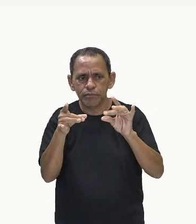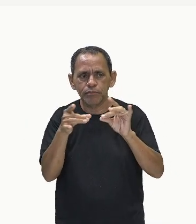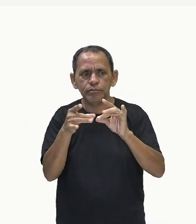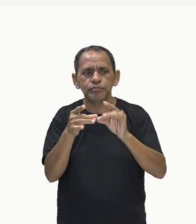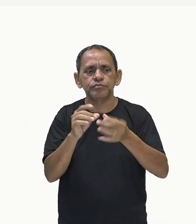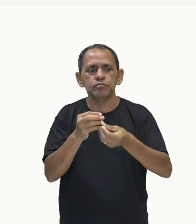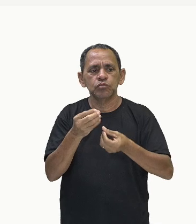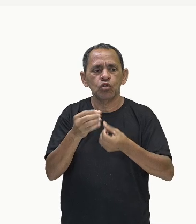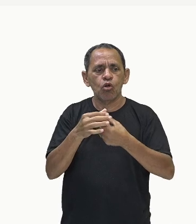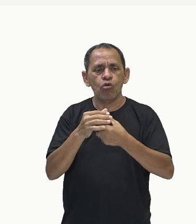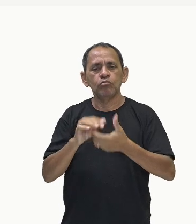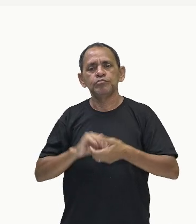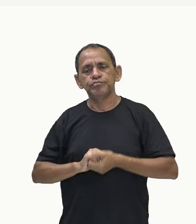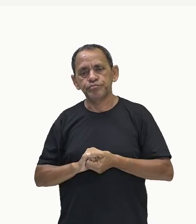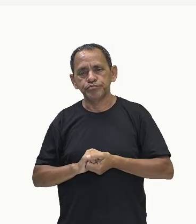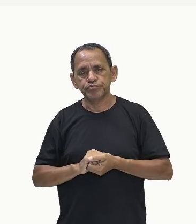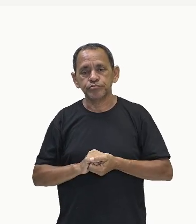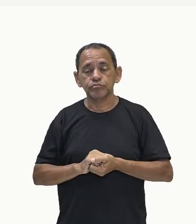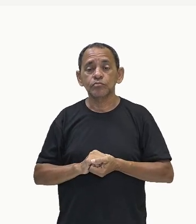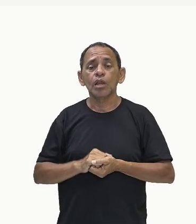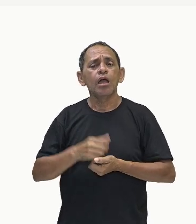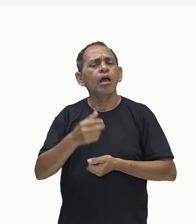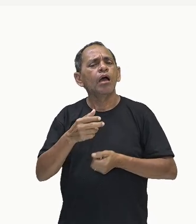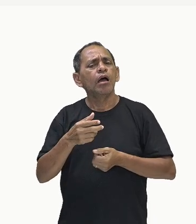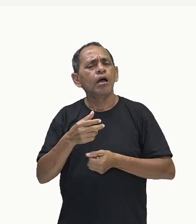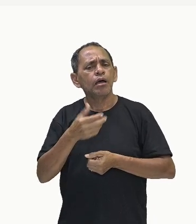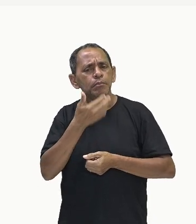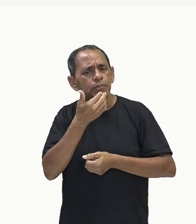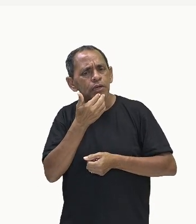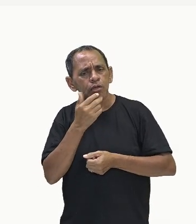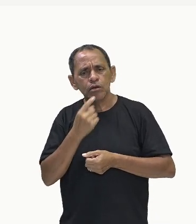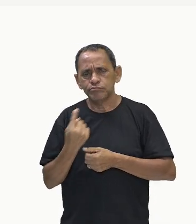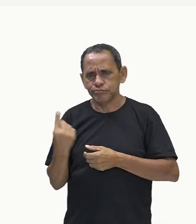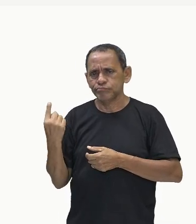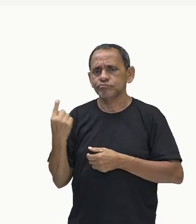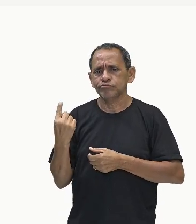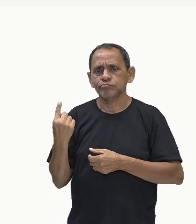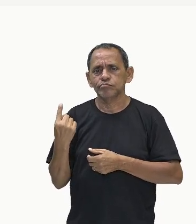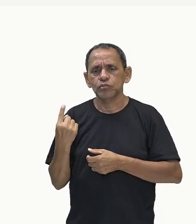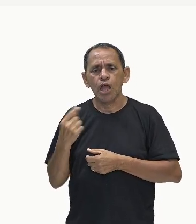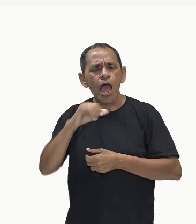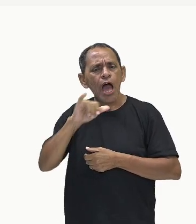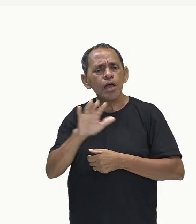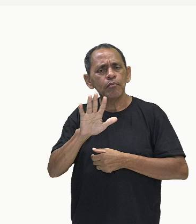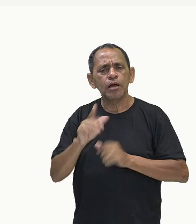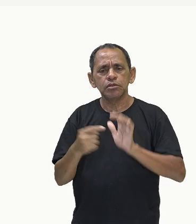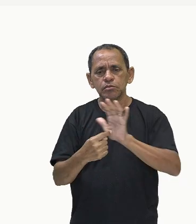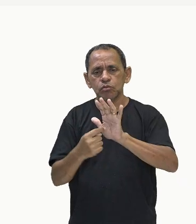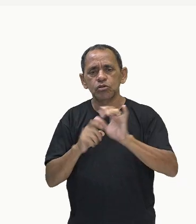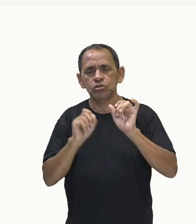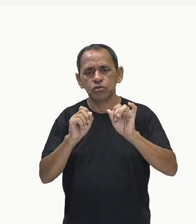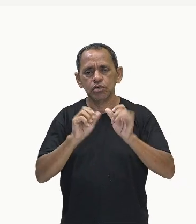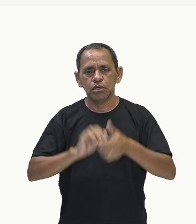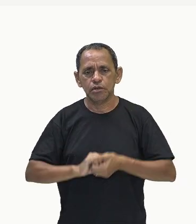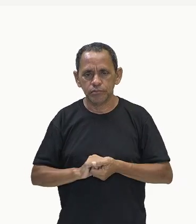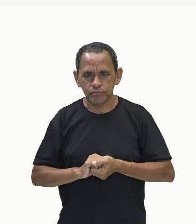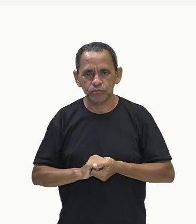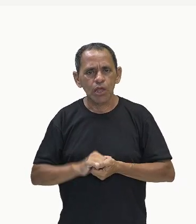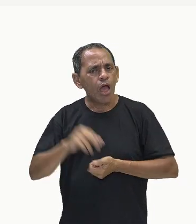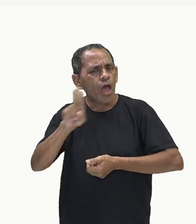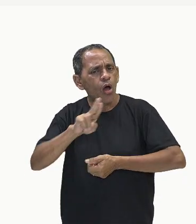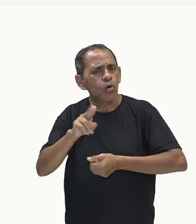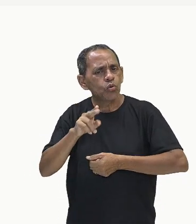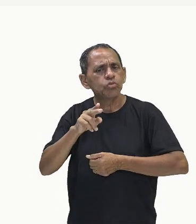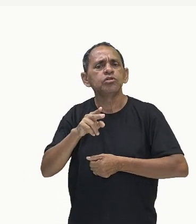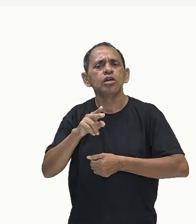sanguíneo. Vai ficar melhor a visualização aí nessa ilustração que eu tenho aí para vocês.